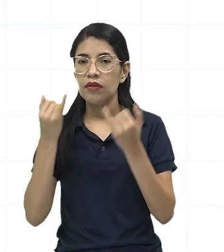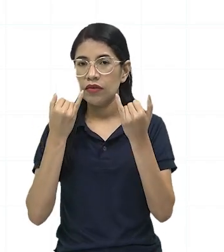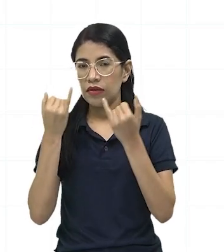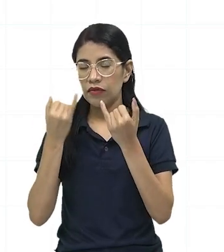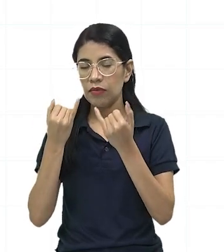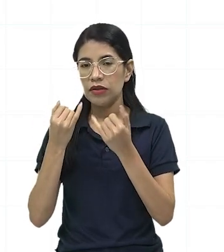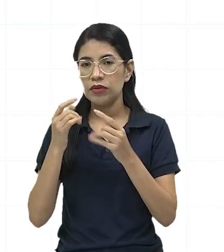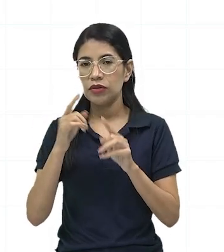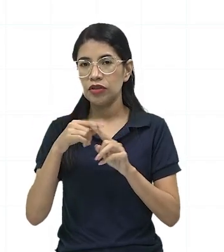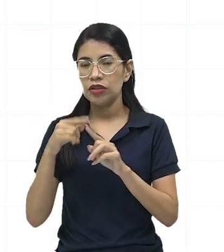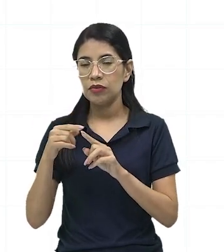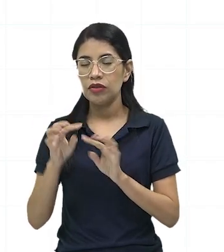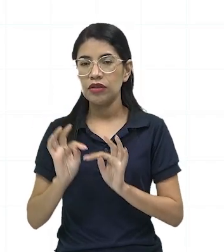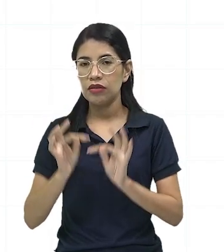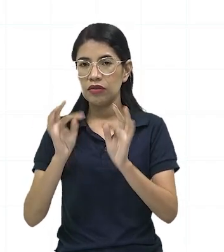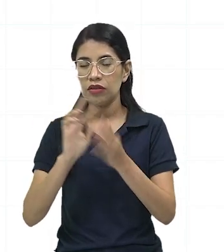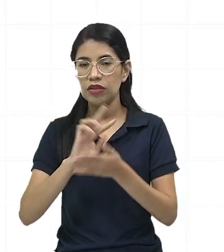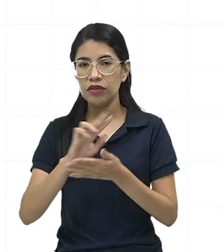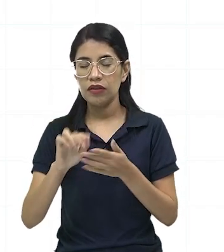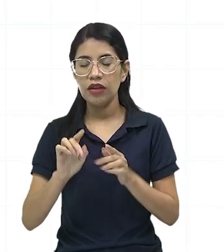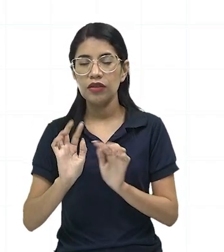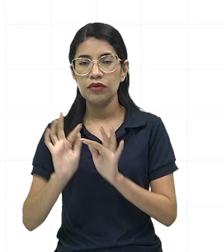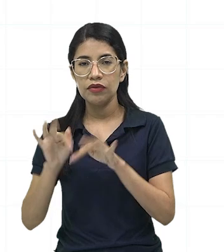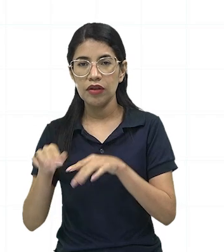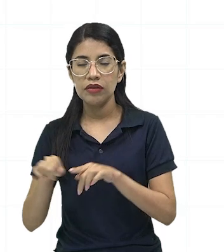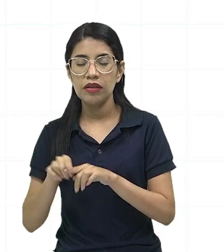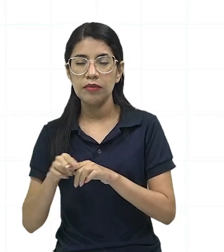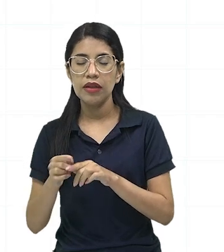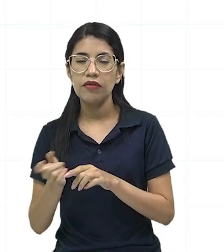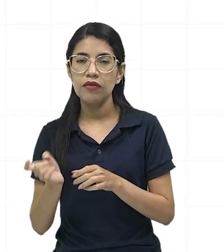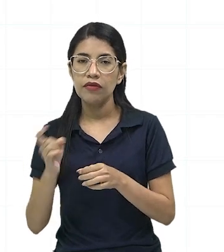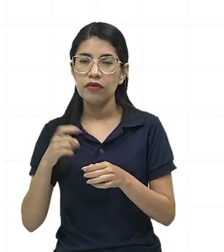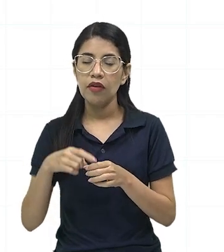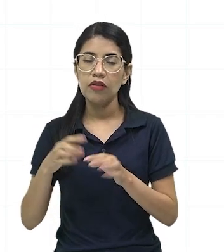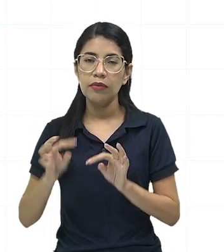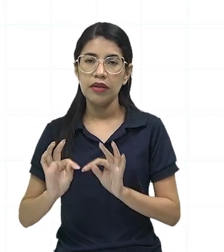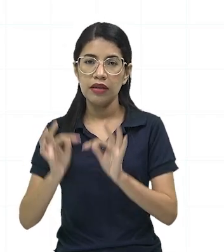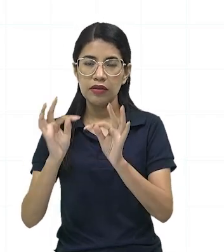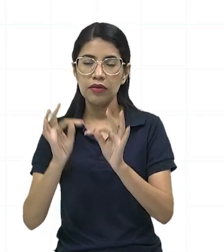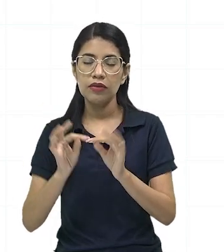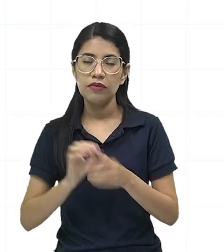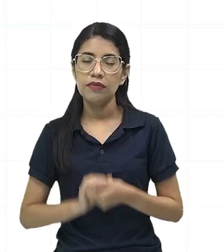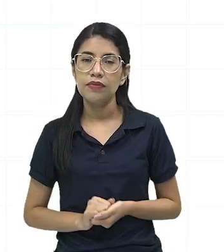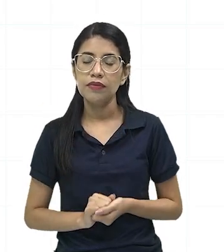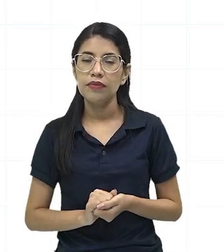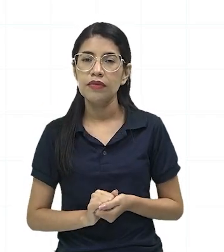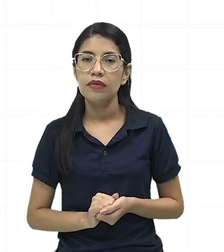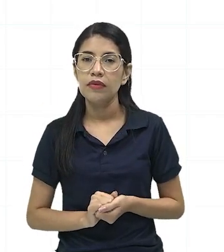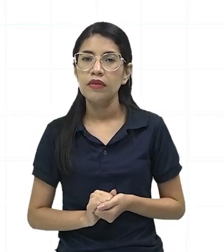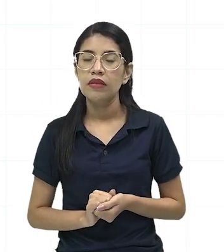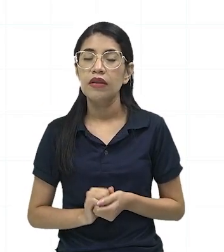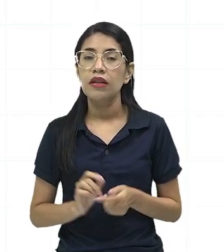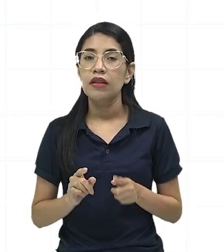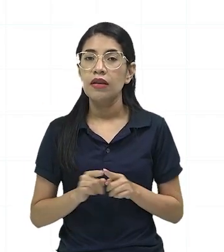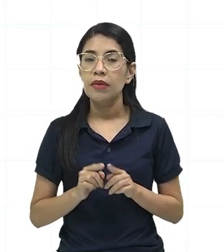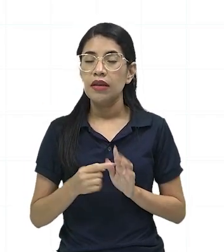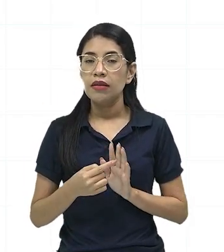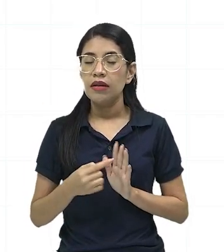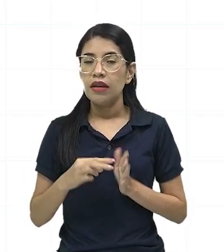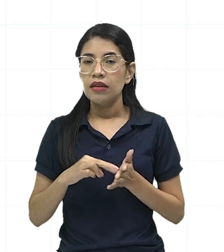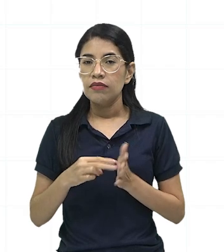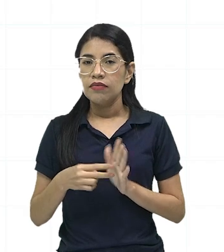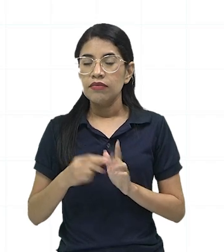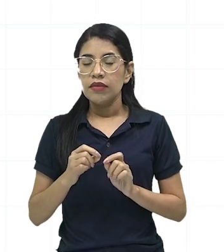comparar e no final trazendo a tecnologia novamente. Isso é manter uma unidade. Isso significa que as ideias apresentadas